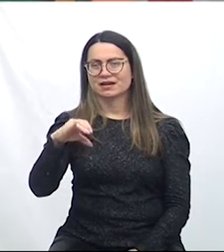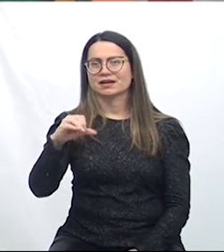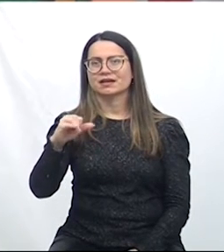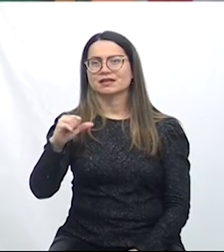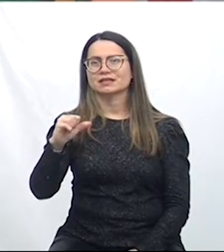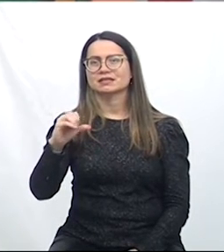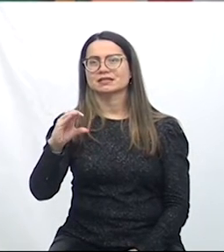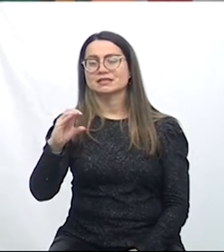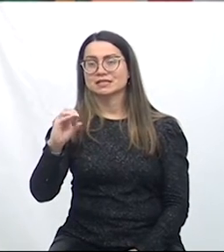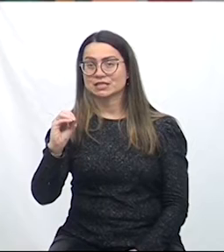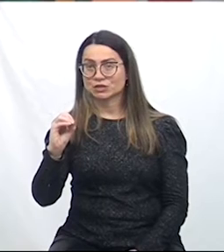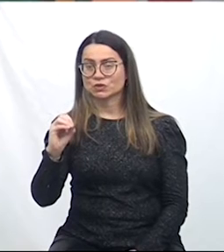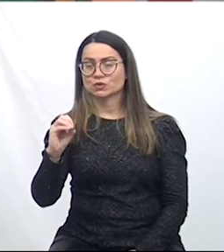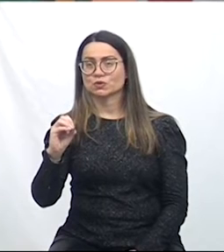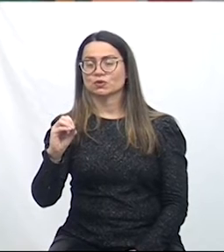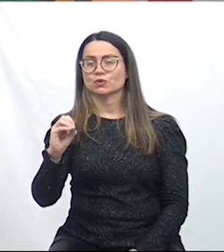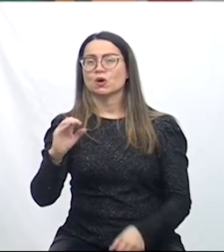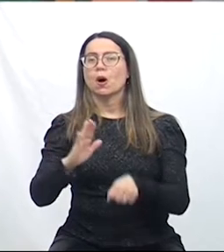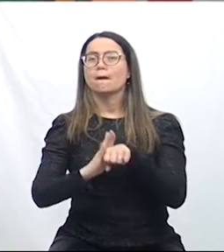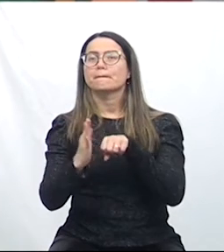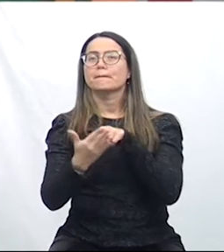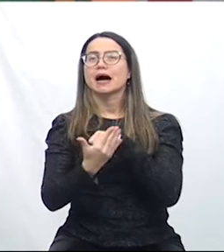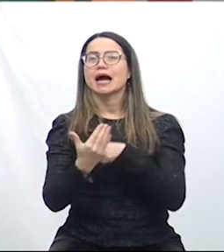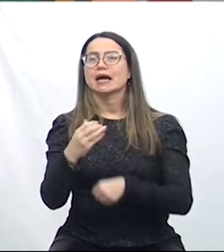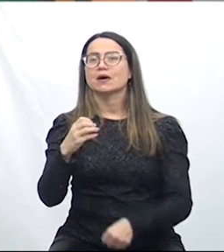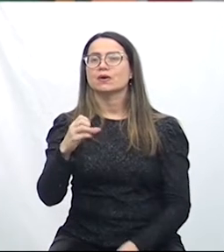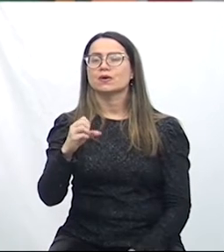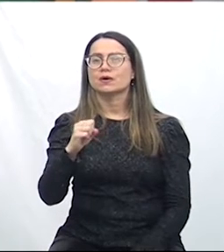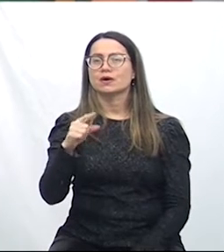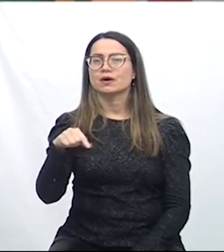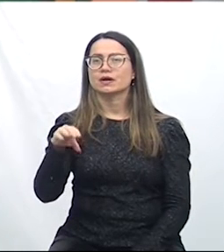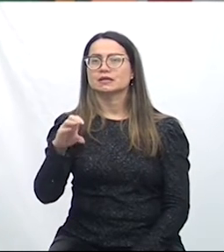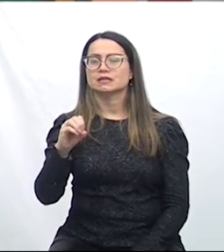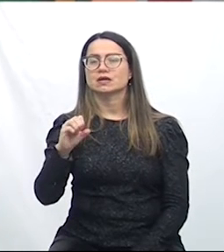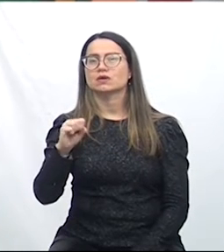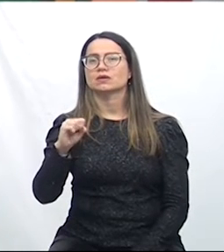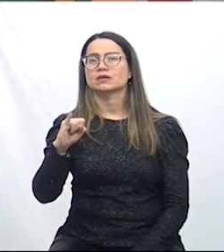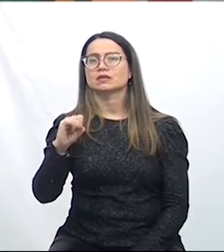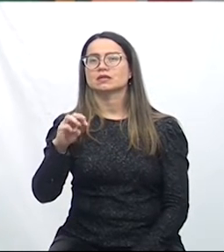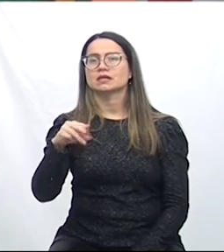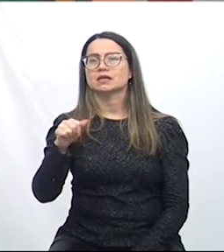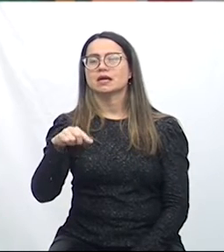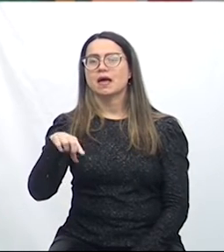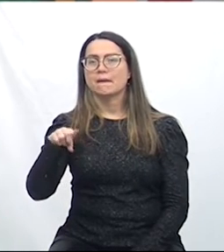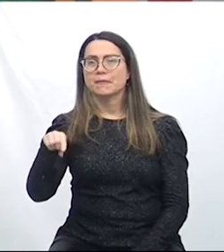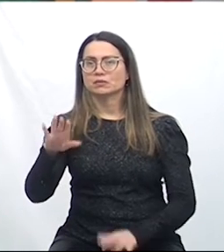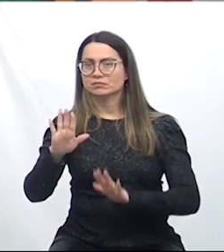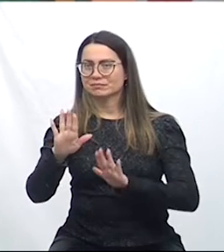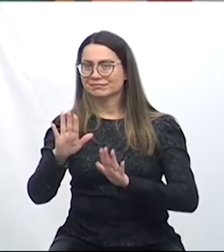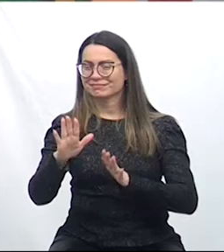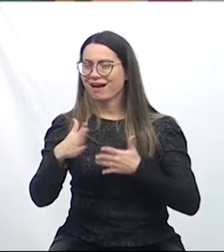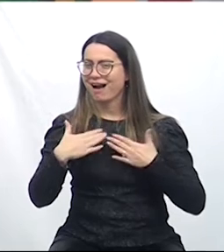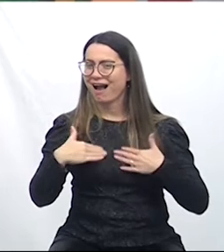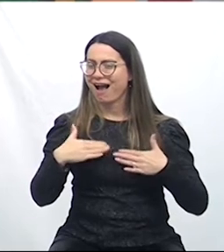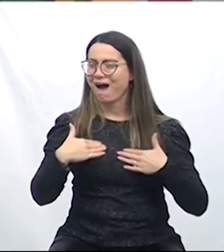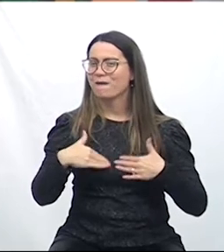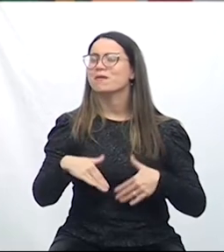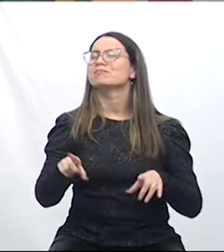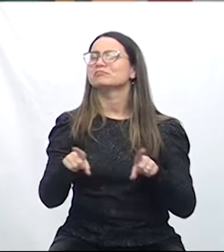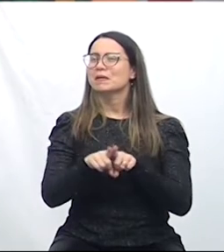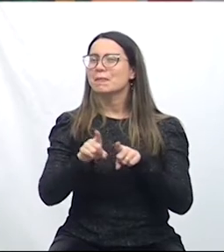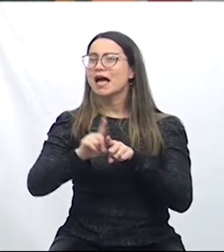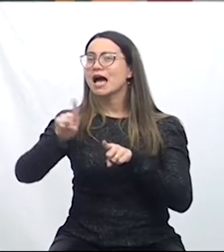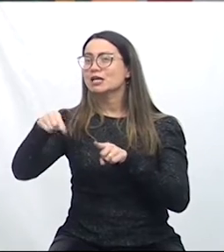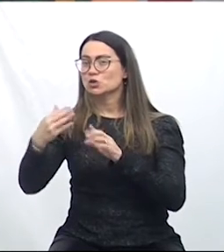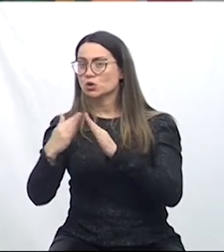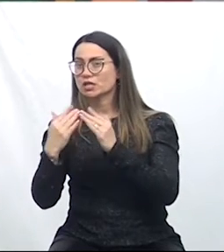Francisco Berteiro, é isso mesmo? Do bairro São Simão. Por favor, não desmerecendo as outras escolas, que cada um desfilou assim com magnitude, com